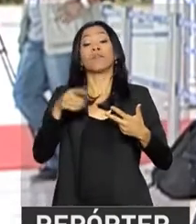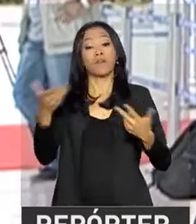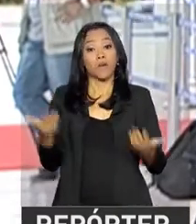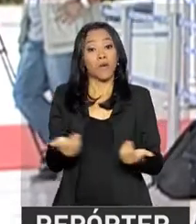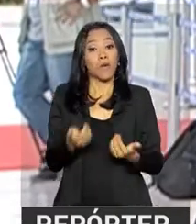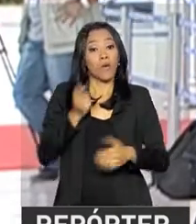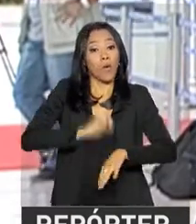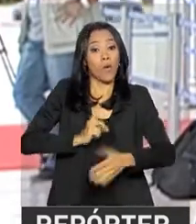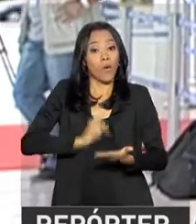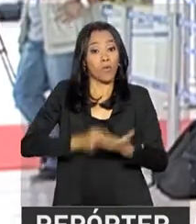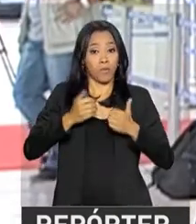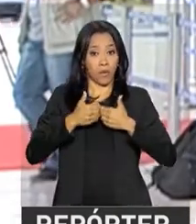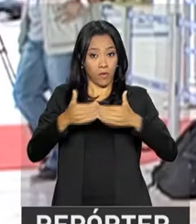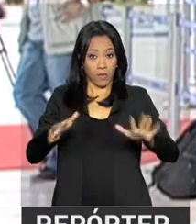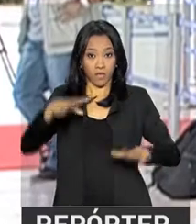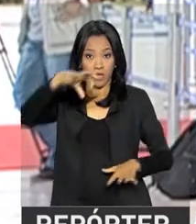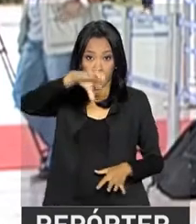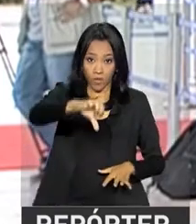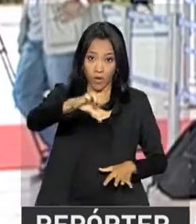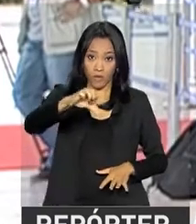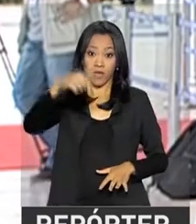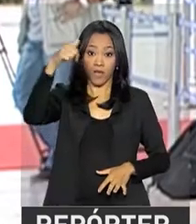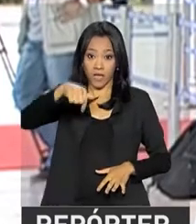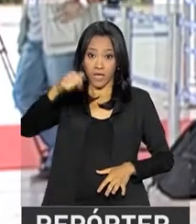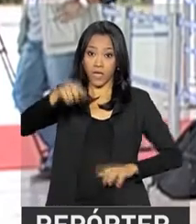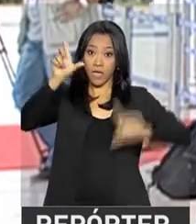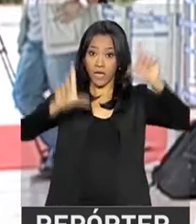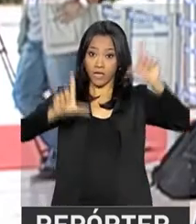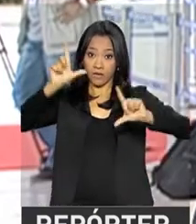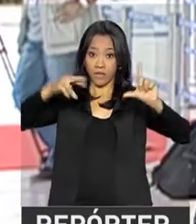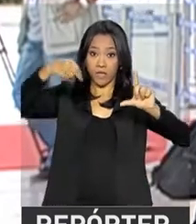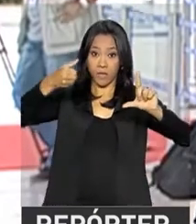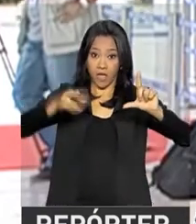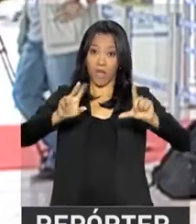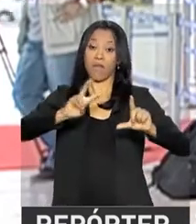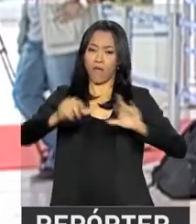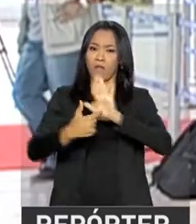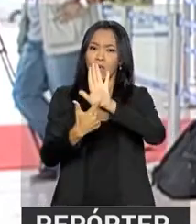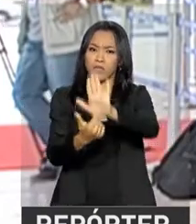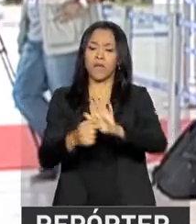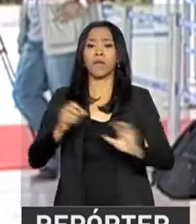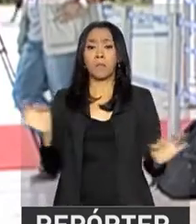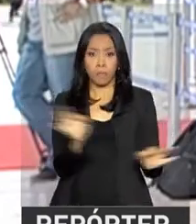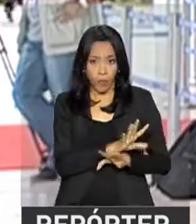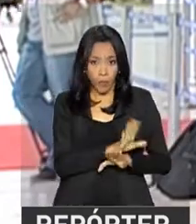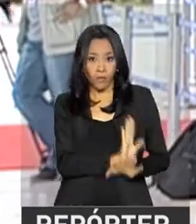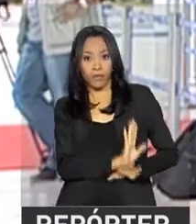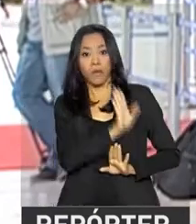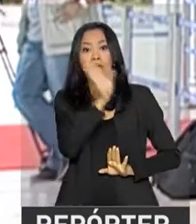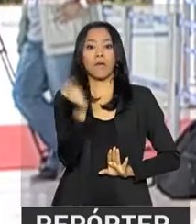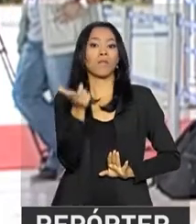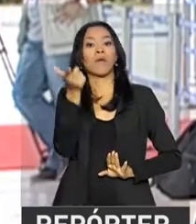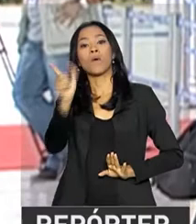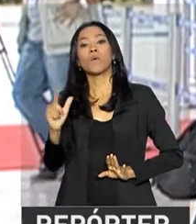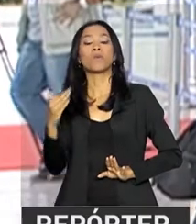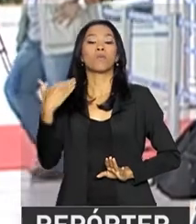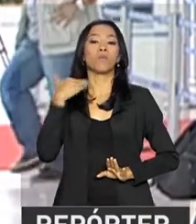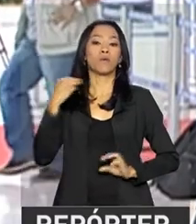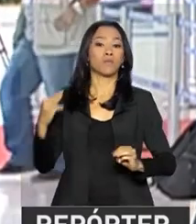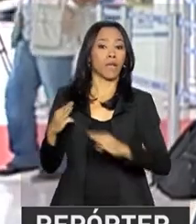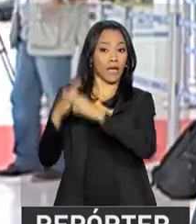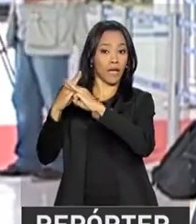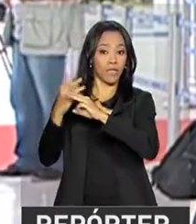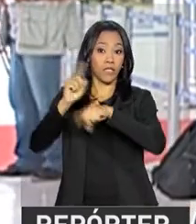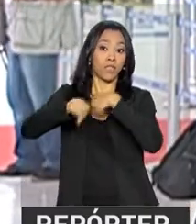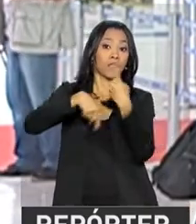9 horas e vai ser transmitido ao vivo pela nbr daqui o presidente segue para um evento marcante econômica federal à tarde ele se reúne com o